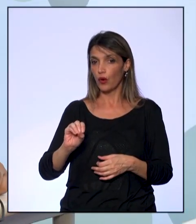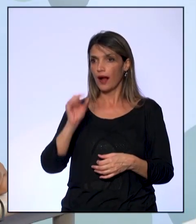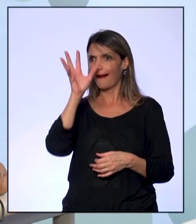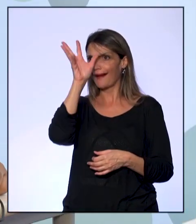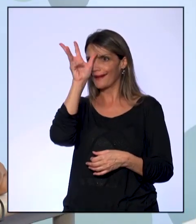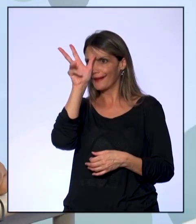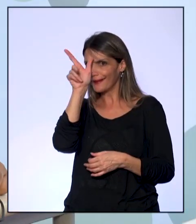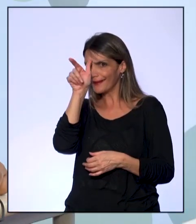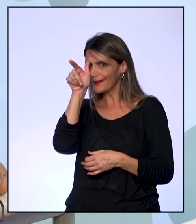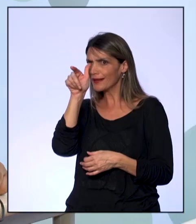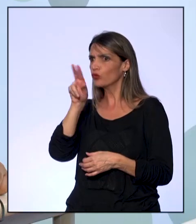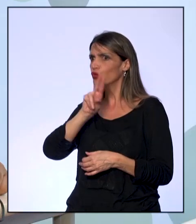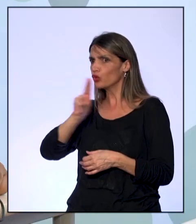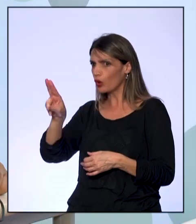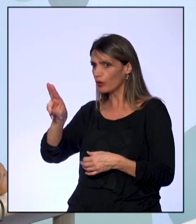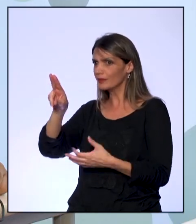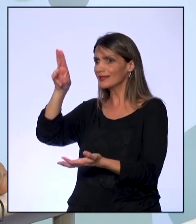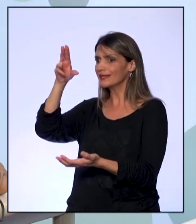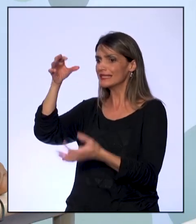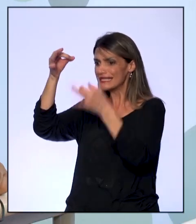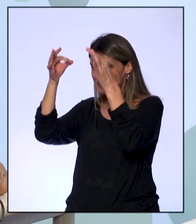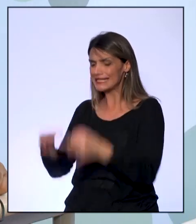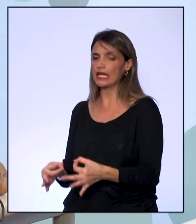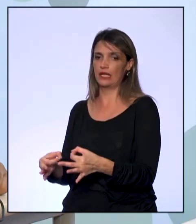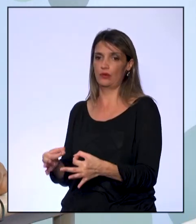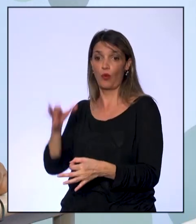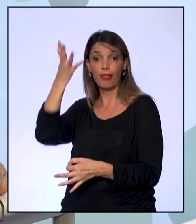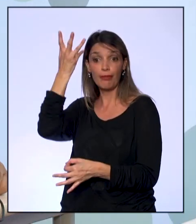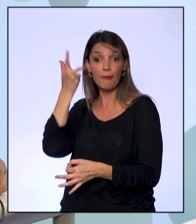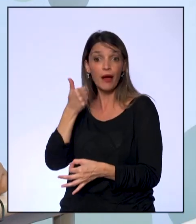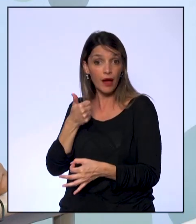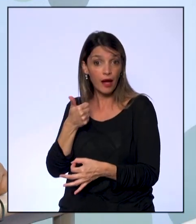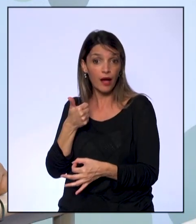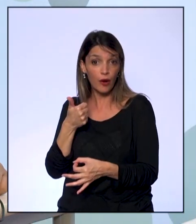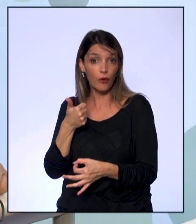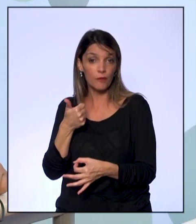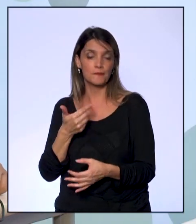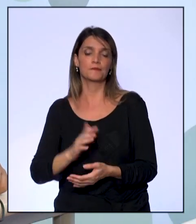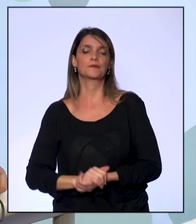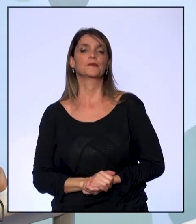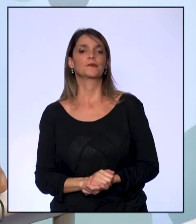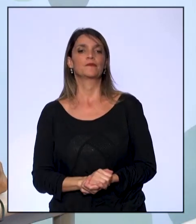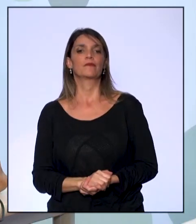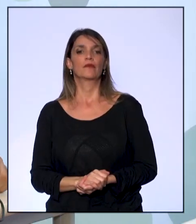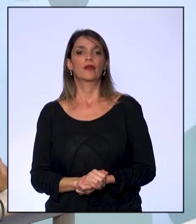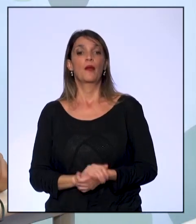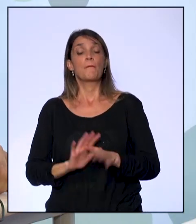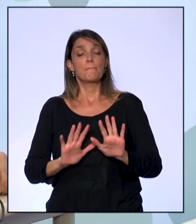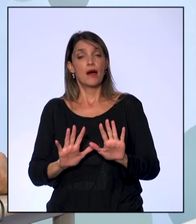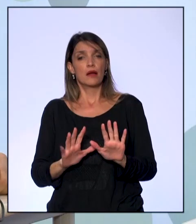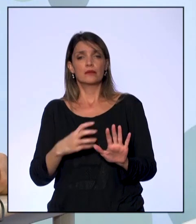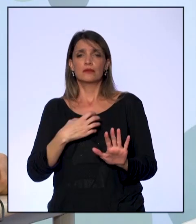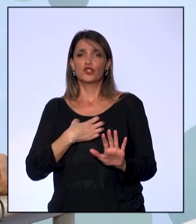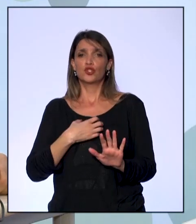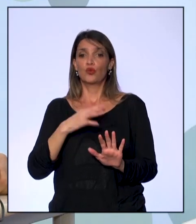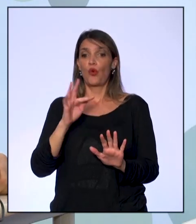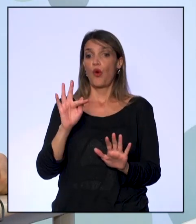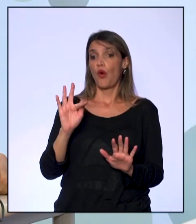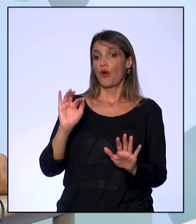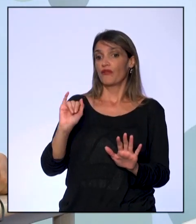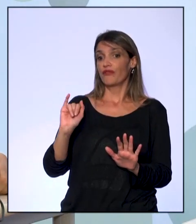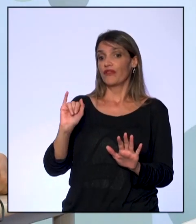galinha né é é o ser vivo e ter a classe da espécie aí sentido figurado tu